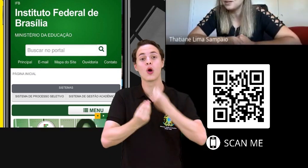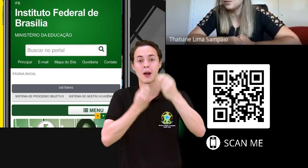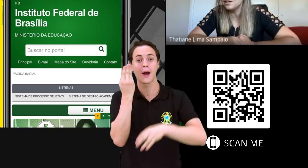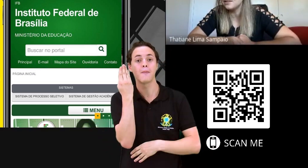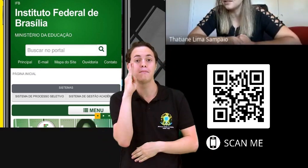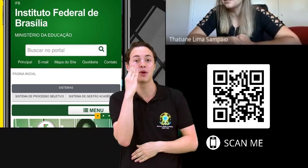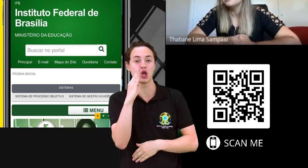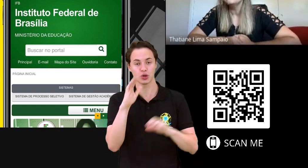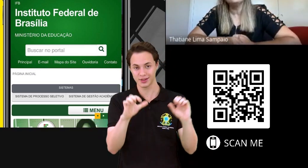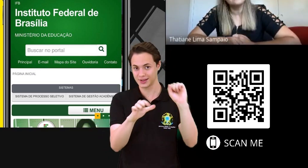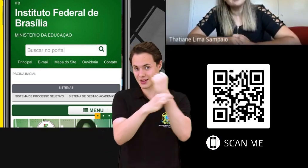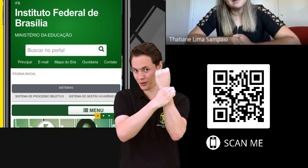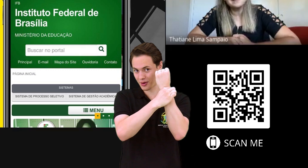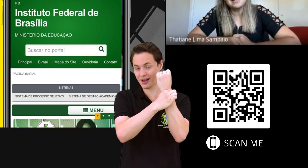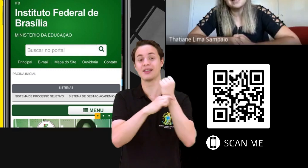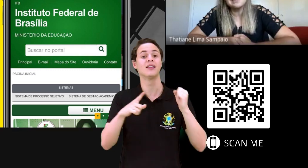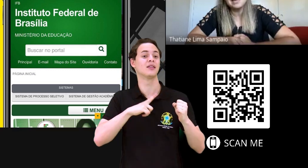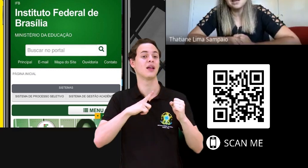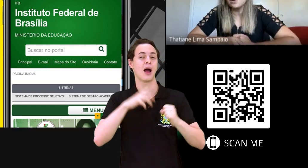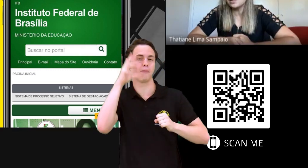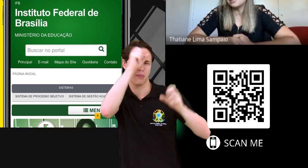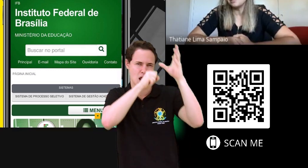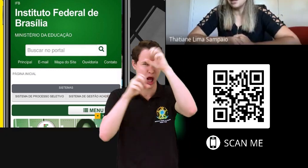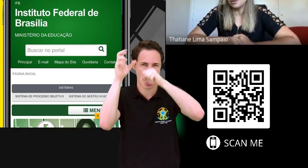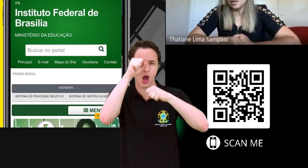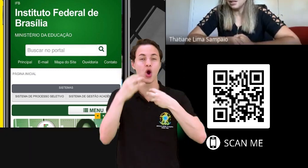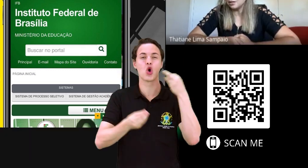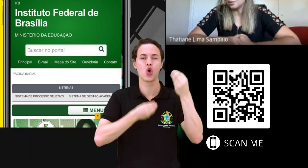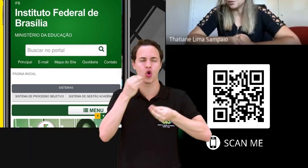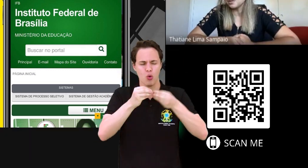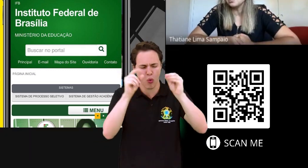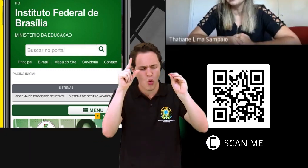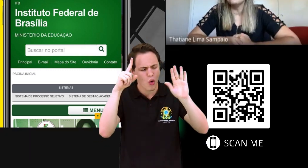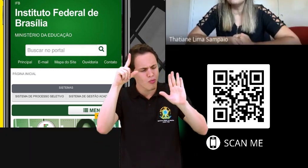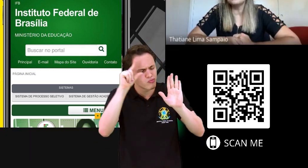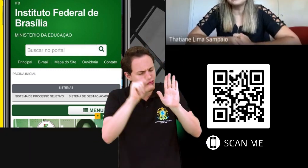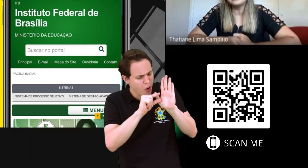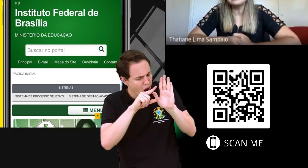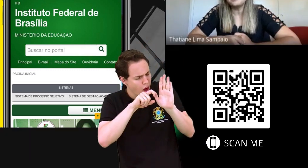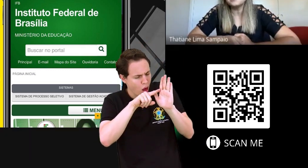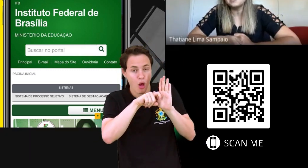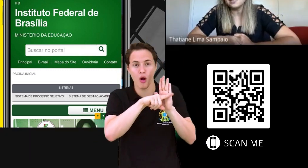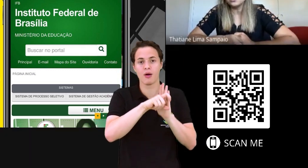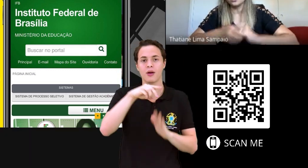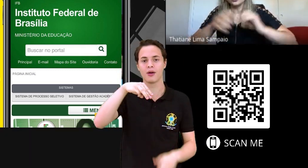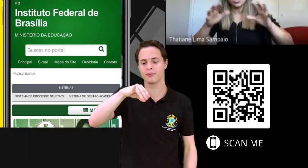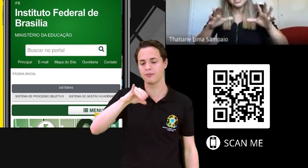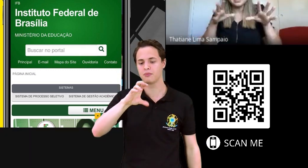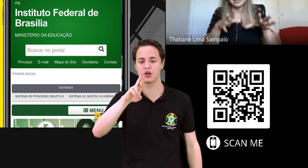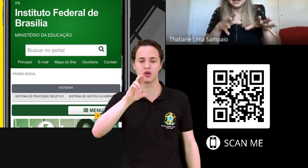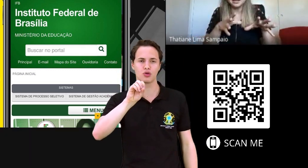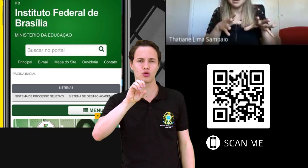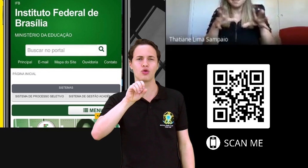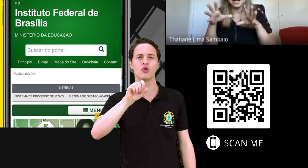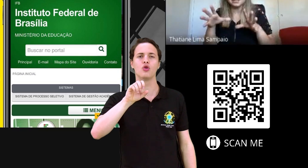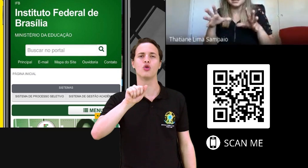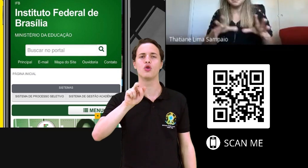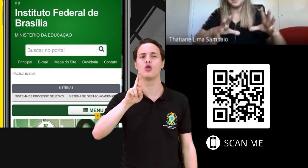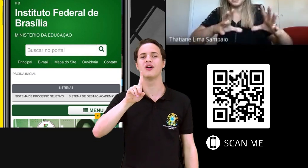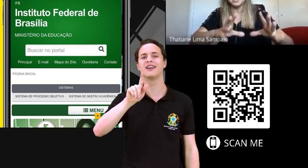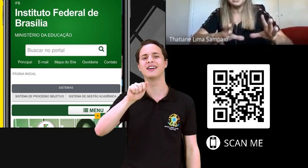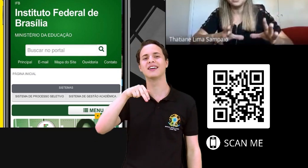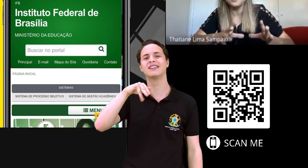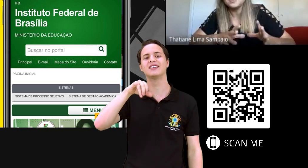de biossegurança e vamos aprender também a reconhecer micro-organismos. Vamos ter nesse processo só da extensão para